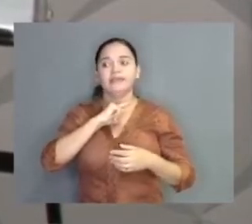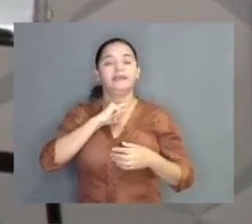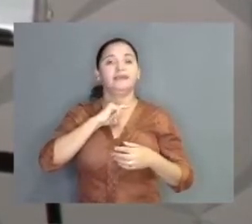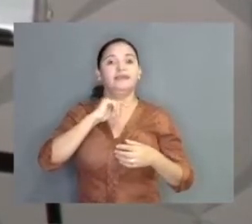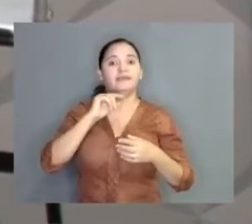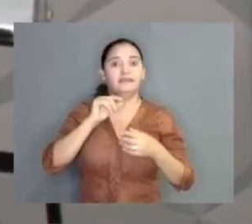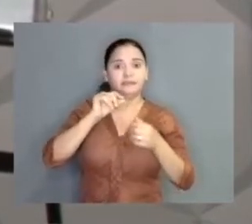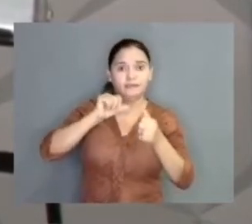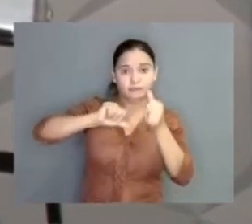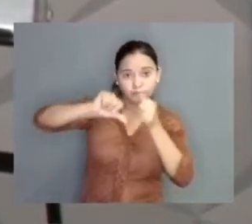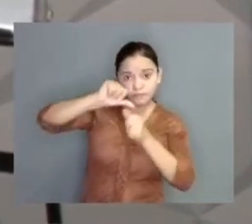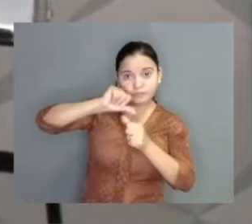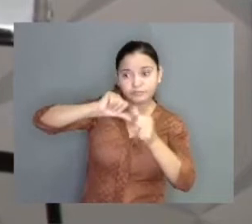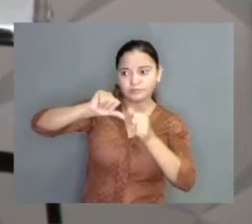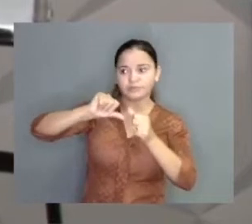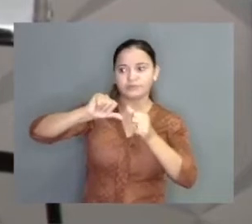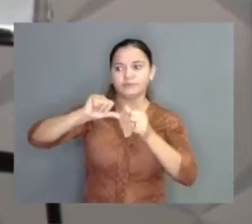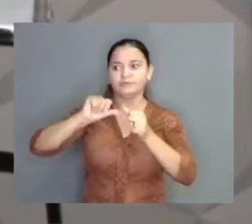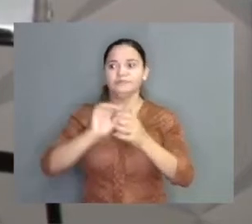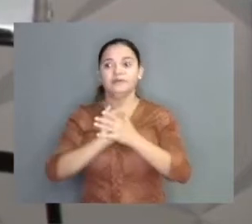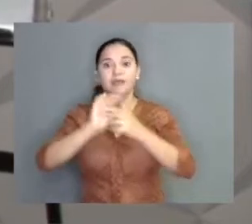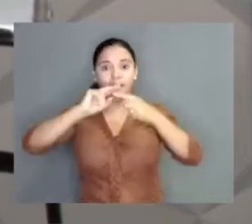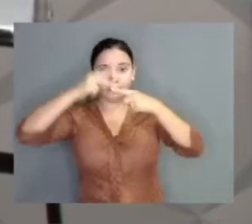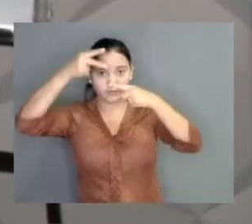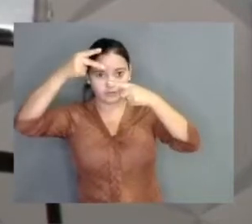quanto? 8.